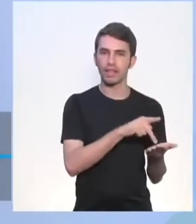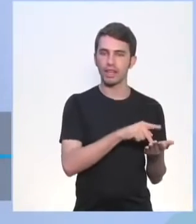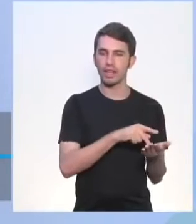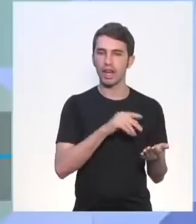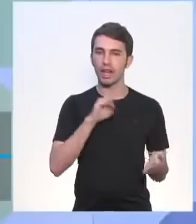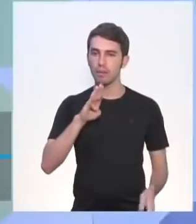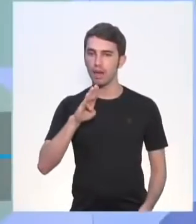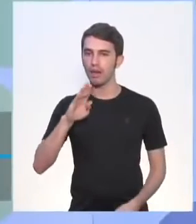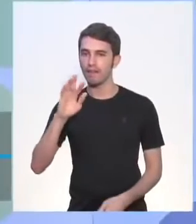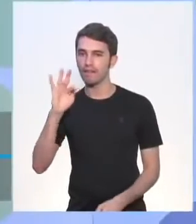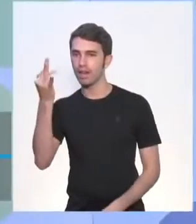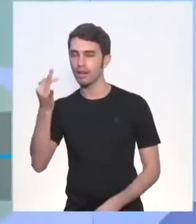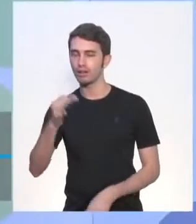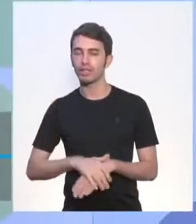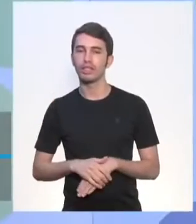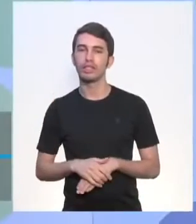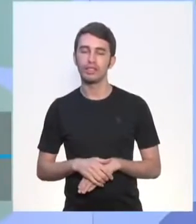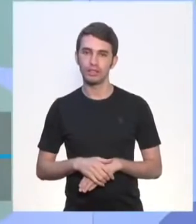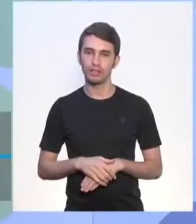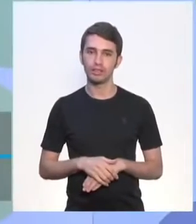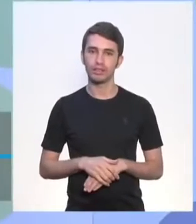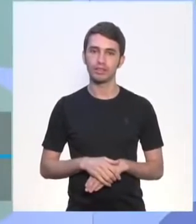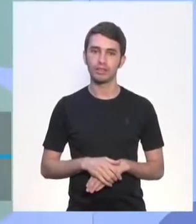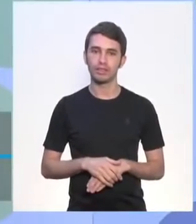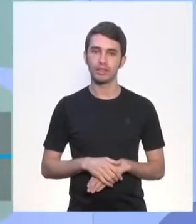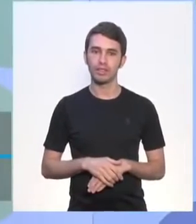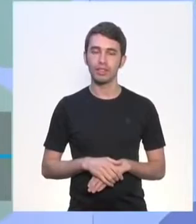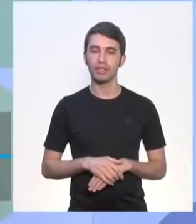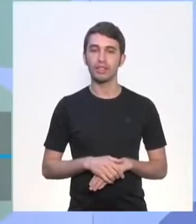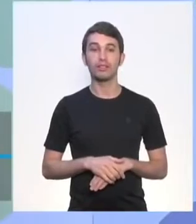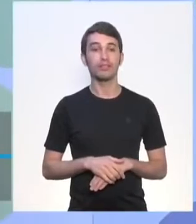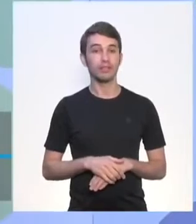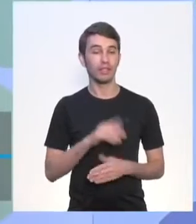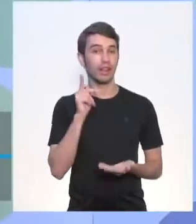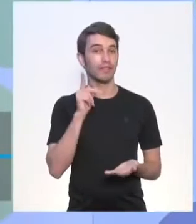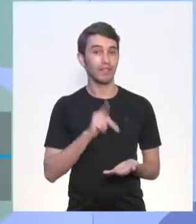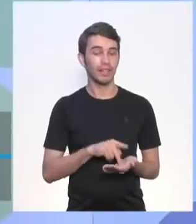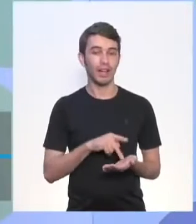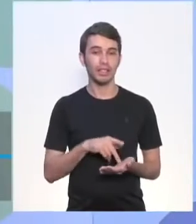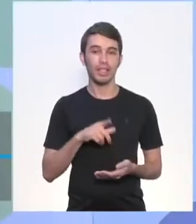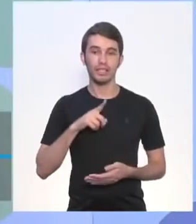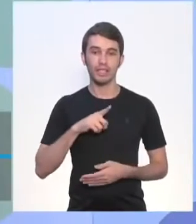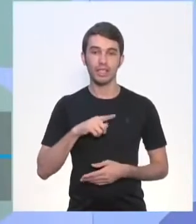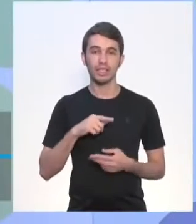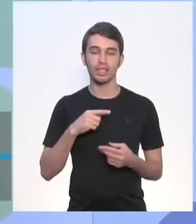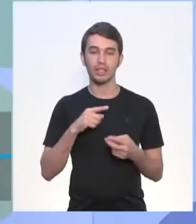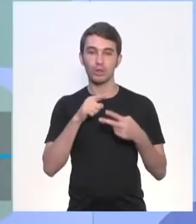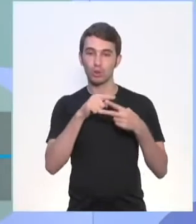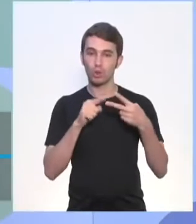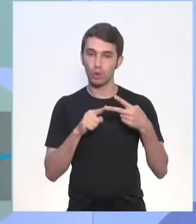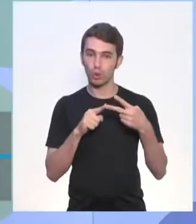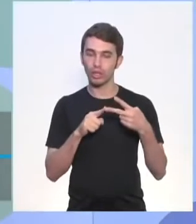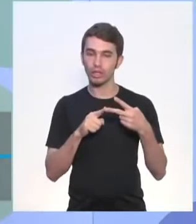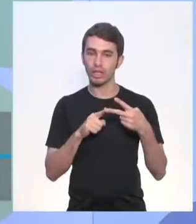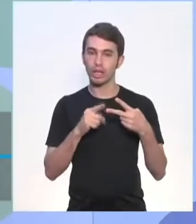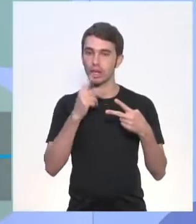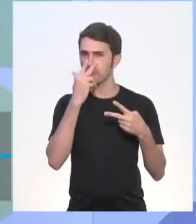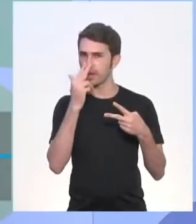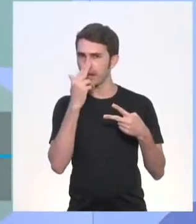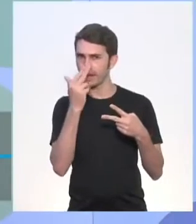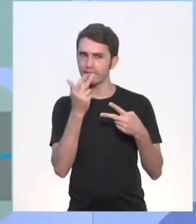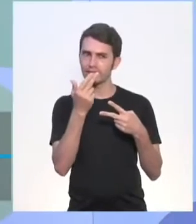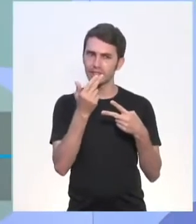Pedro. Ah, entendi. Colocou A verdadeira e B falsa. Uhum. Na verdade, é assim, Nós temos duas notícias com o teor